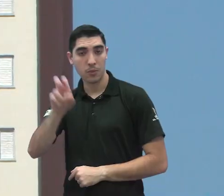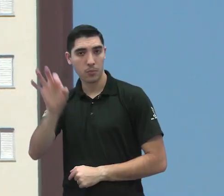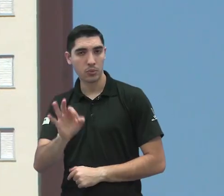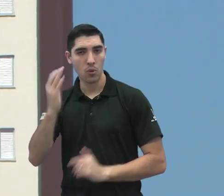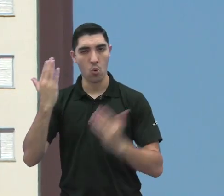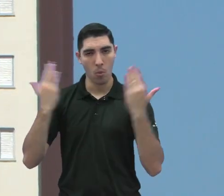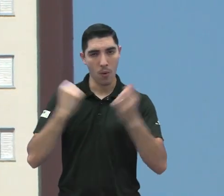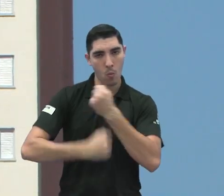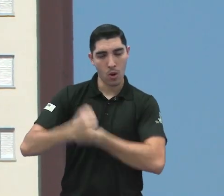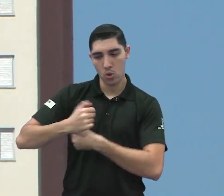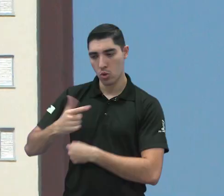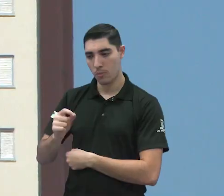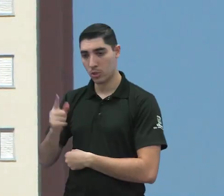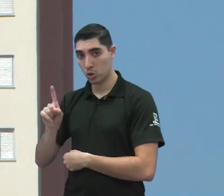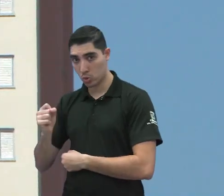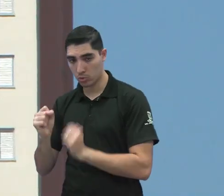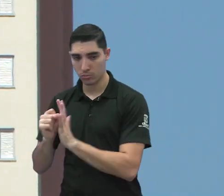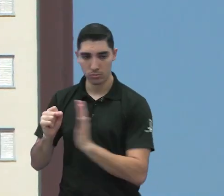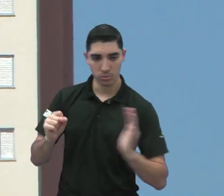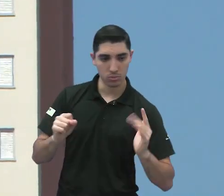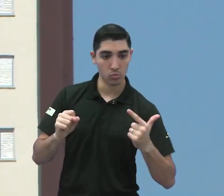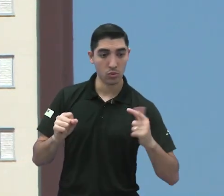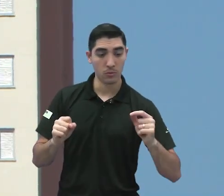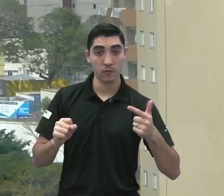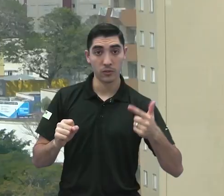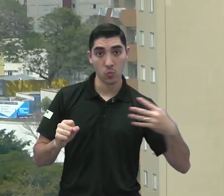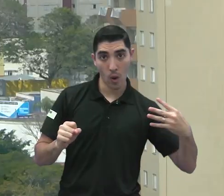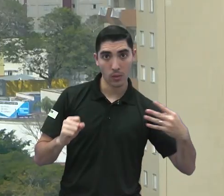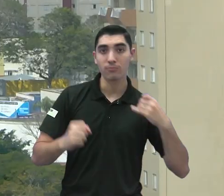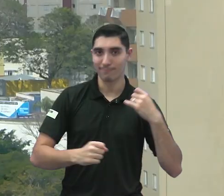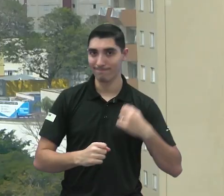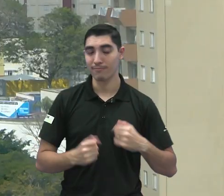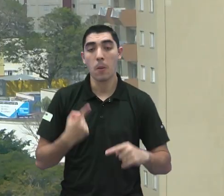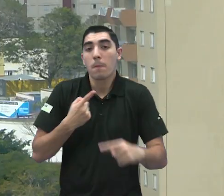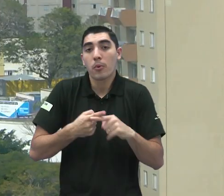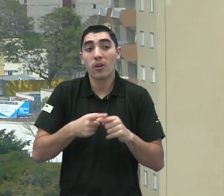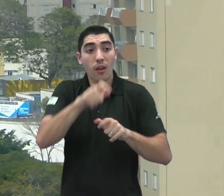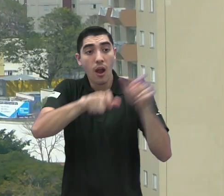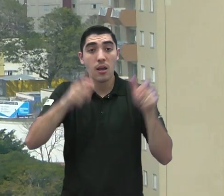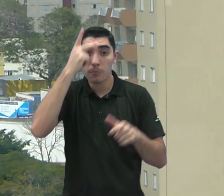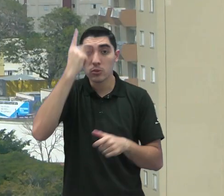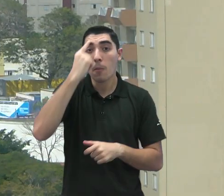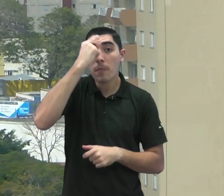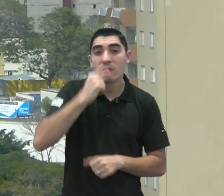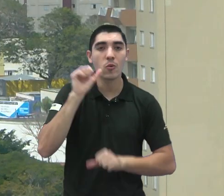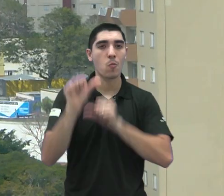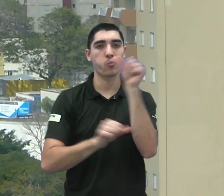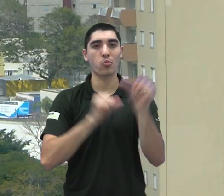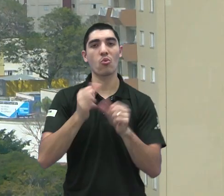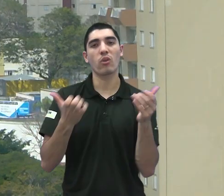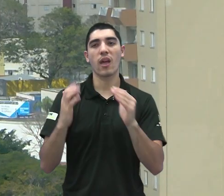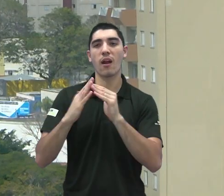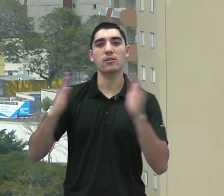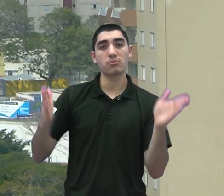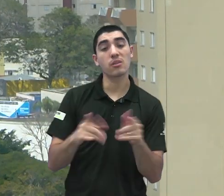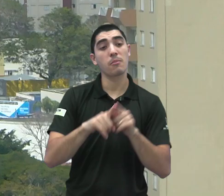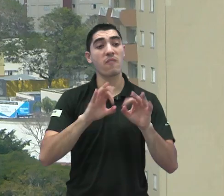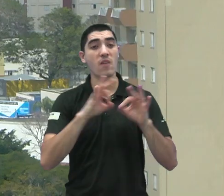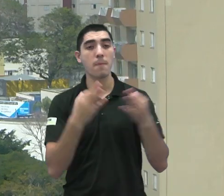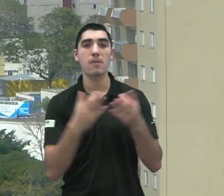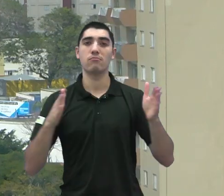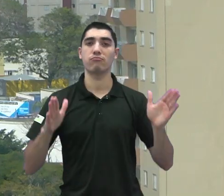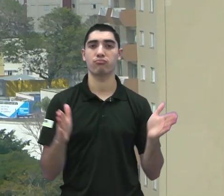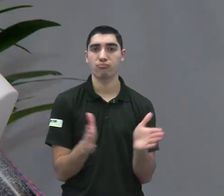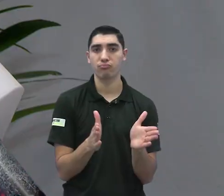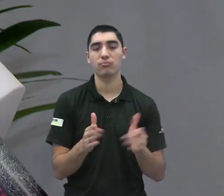12,75% entre 2018 e 2024, para atender ao novo perfil dos compradores e ao tamanho das famílias